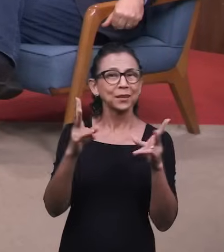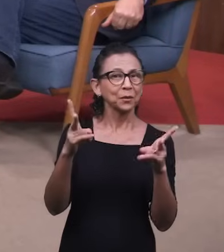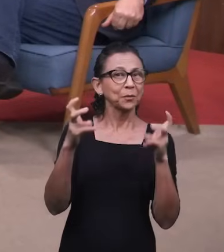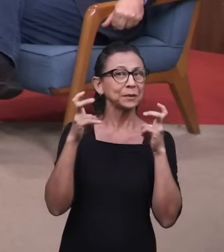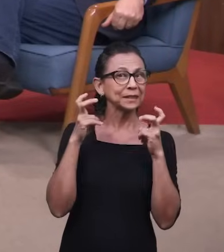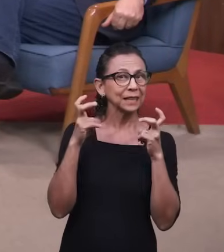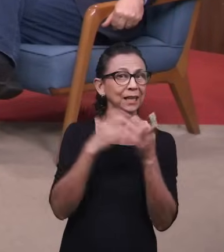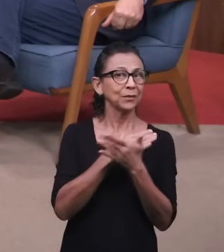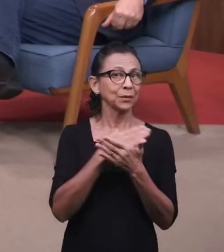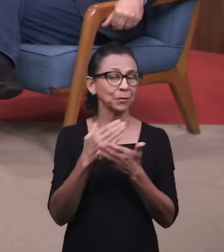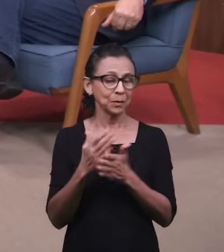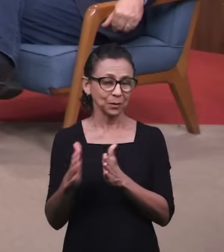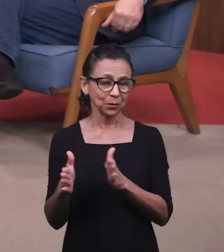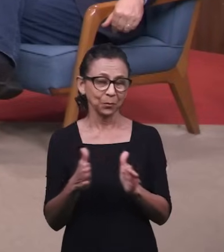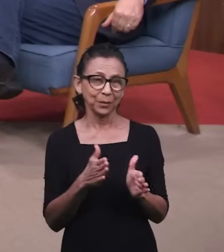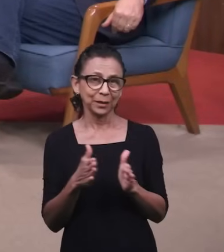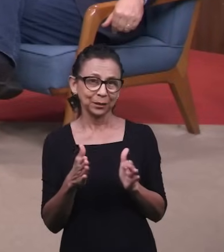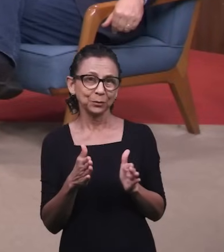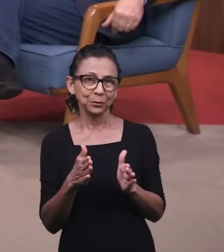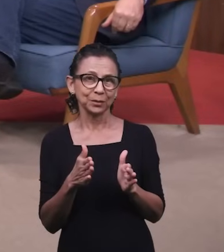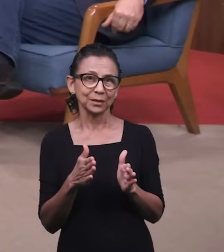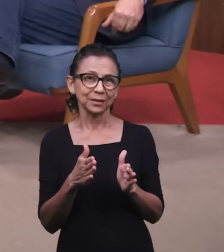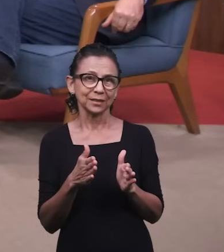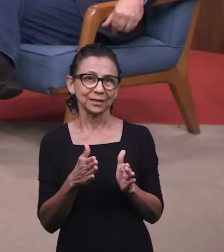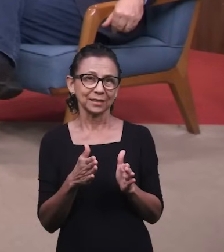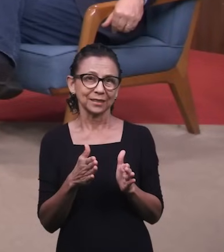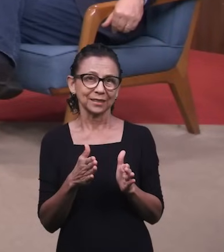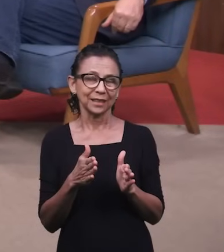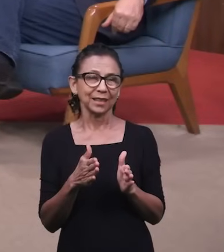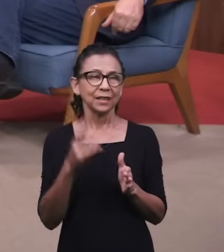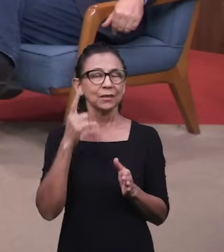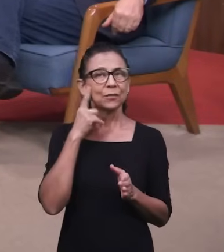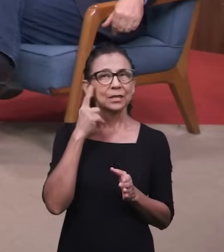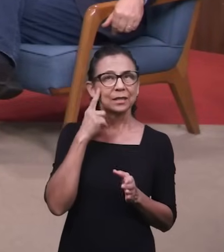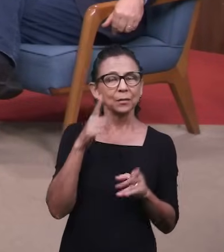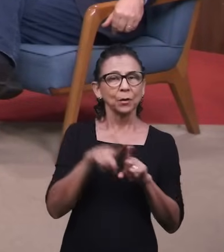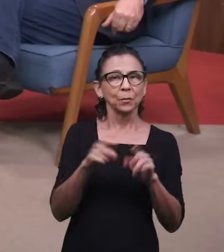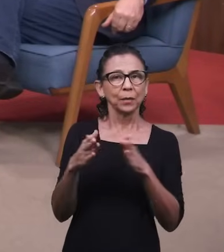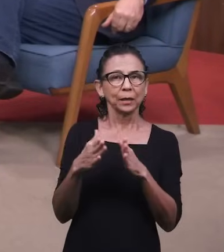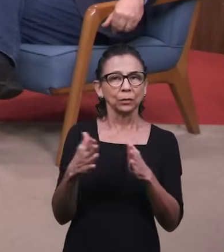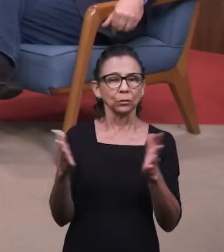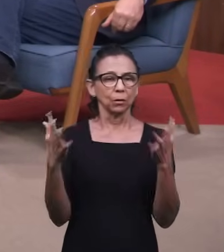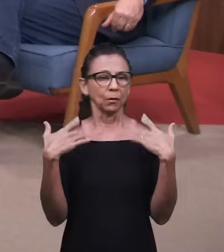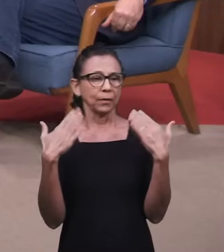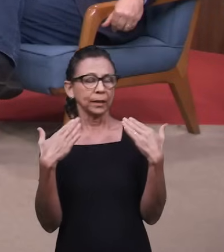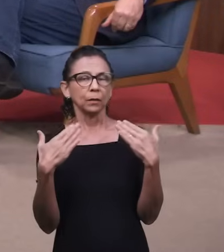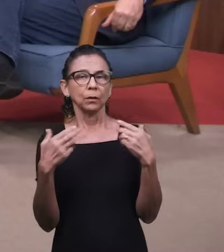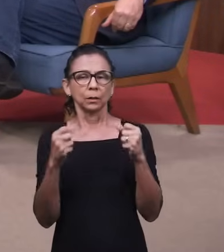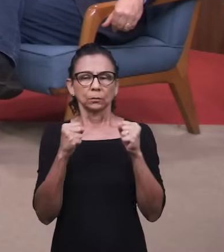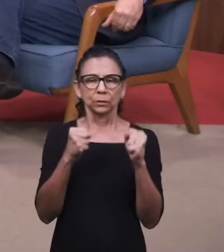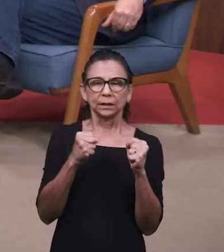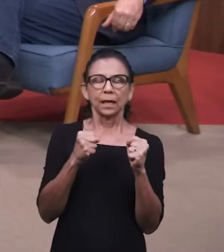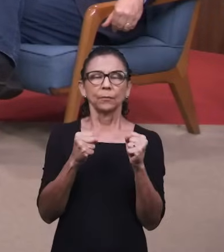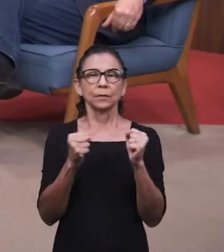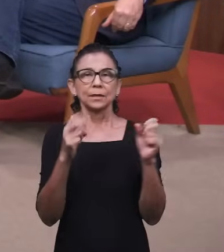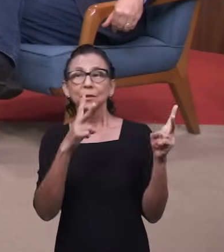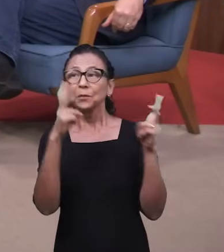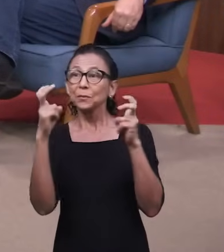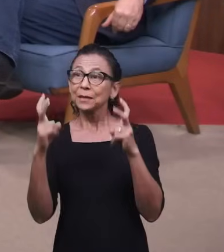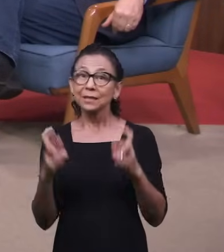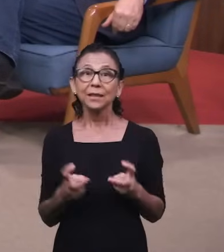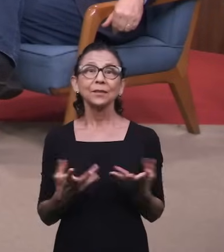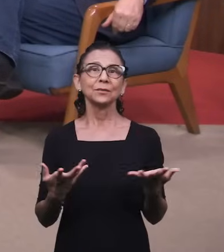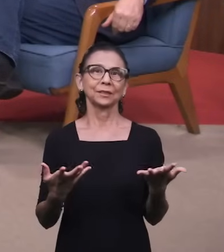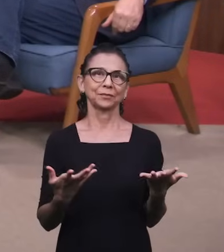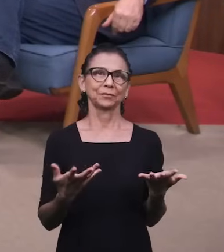chegou a primavera. Que coisa, hein? Os sinais mostram que chegou o verão. Amém. Os sinais mostram que chegou o inverno, chegou o outono.